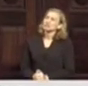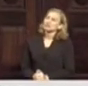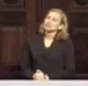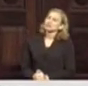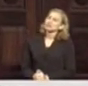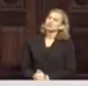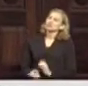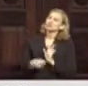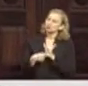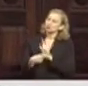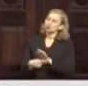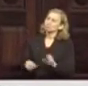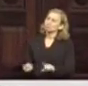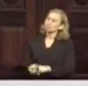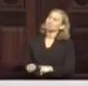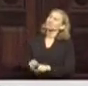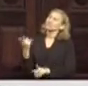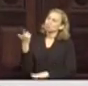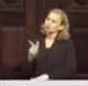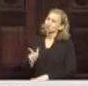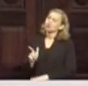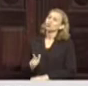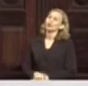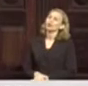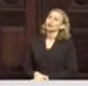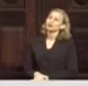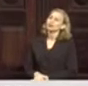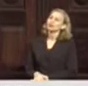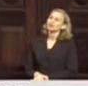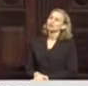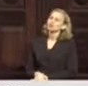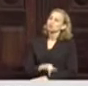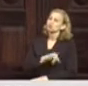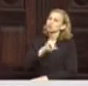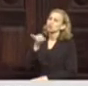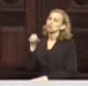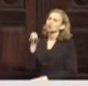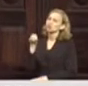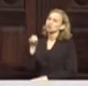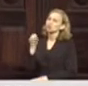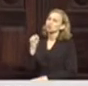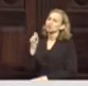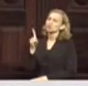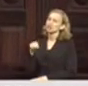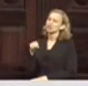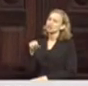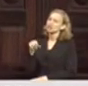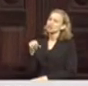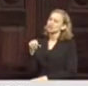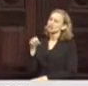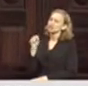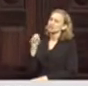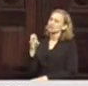apoiamos a candidatura novamente de José Serra.